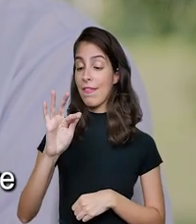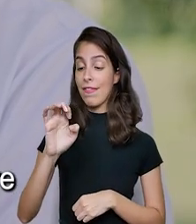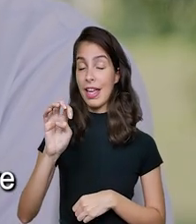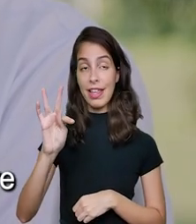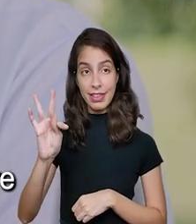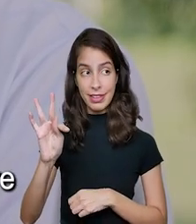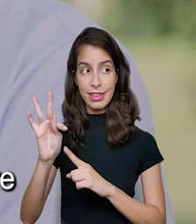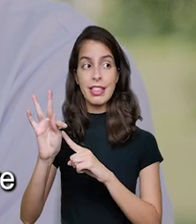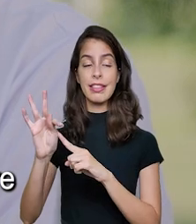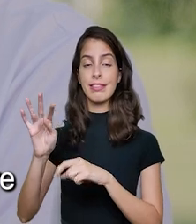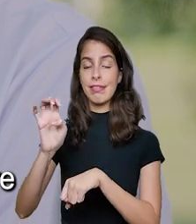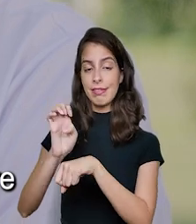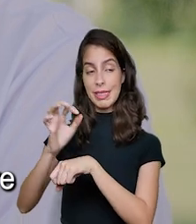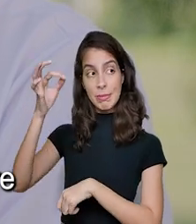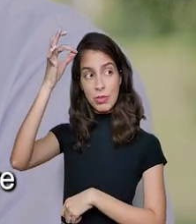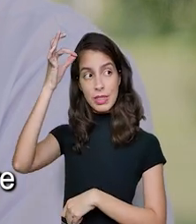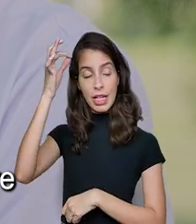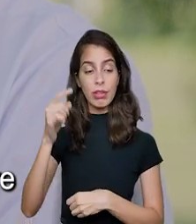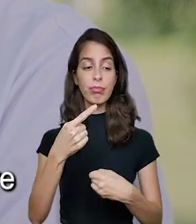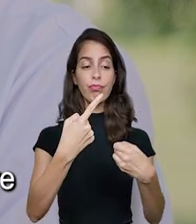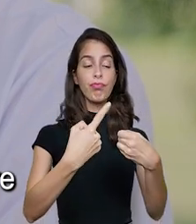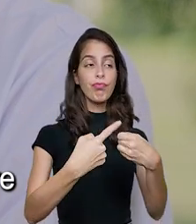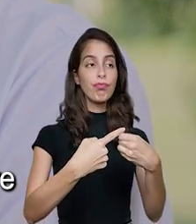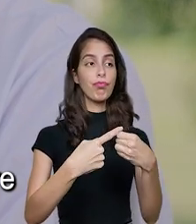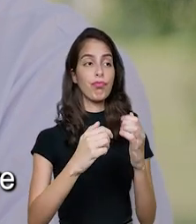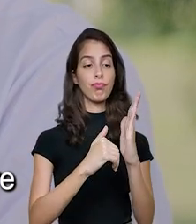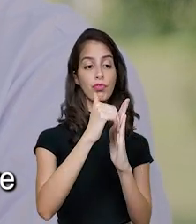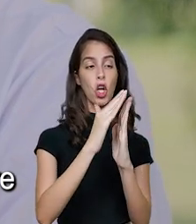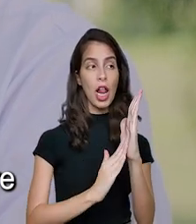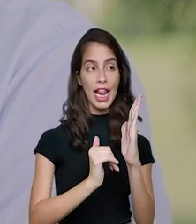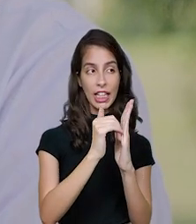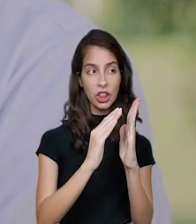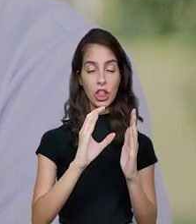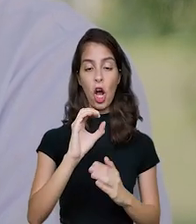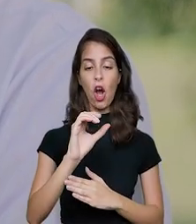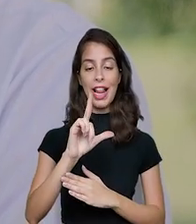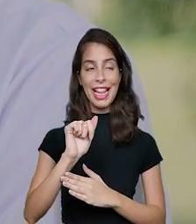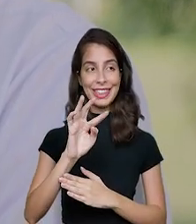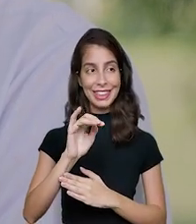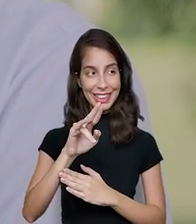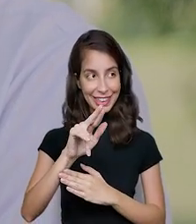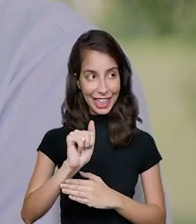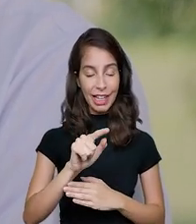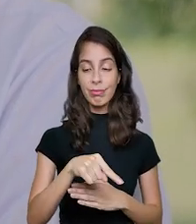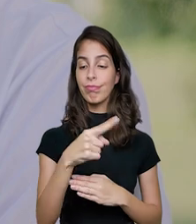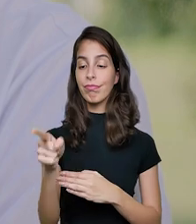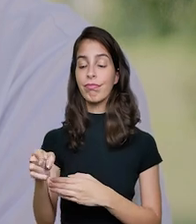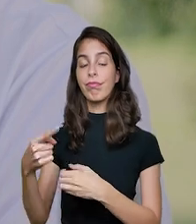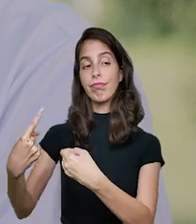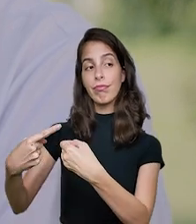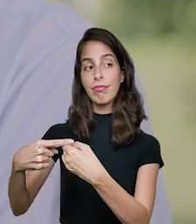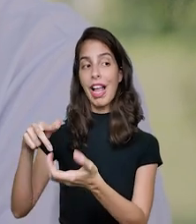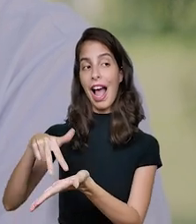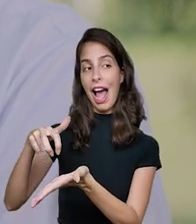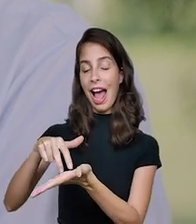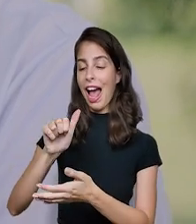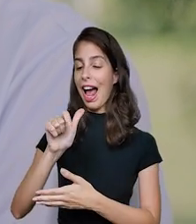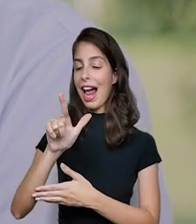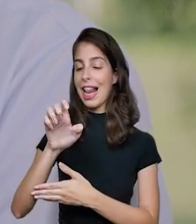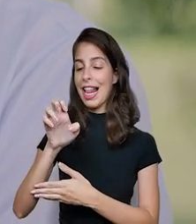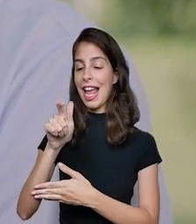agrotec federal de Colatina a escola agrotec federal de alegre e a escola Escola Técnica Federal de Santa